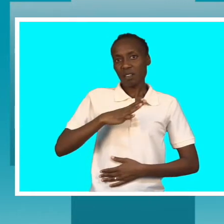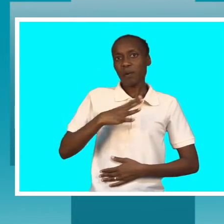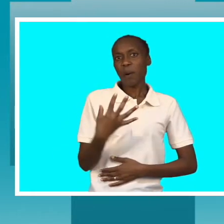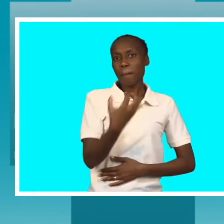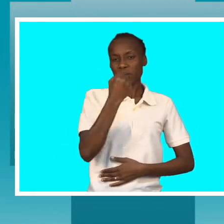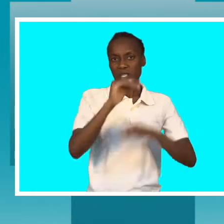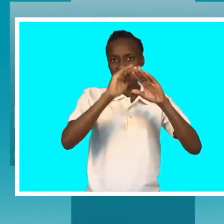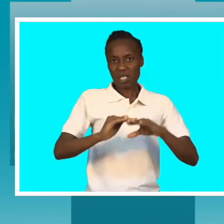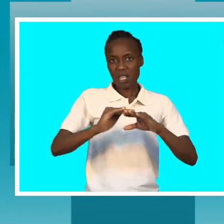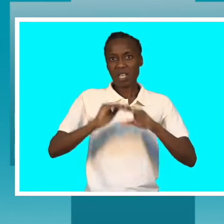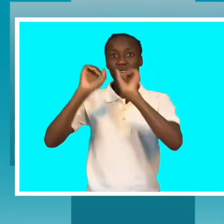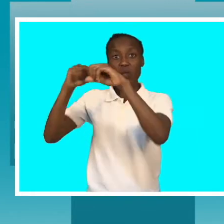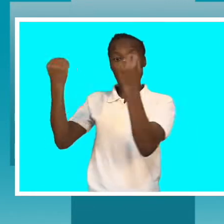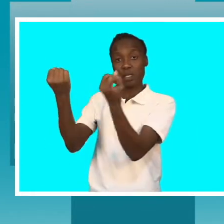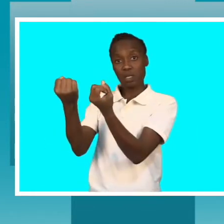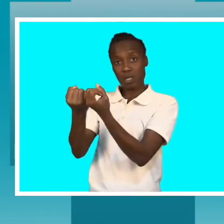E